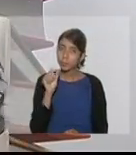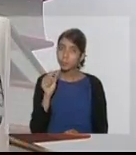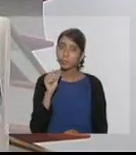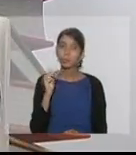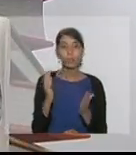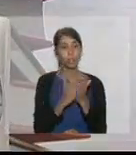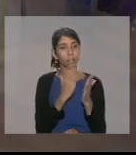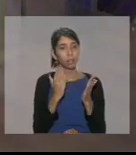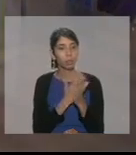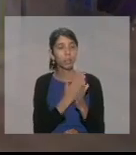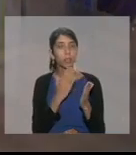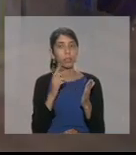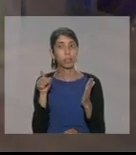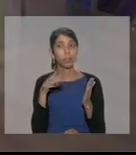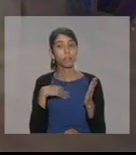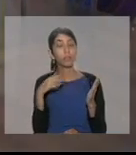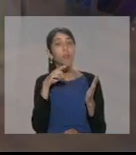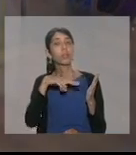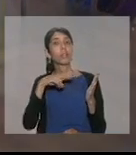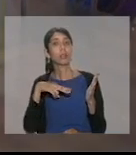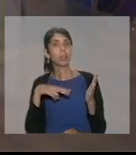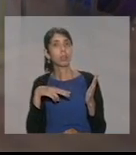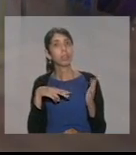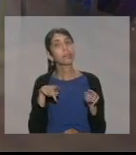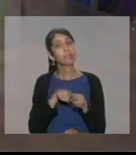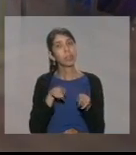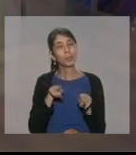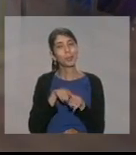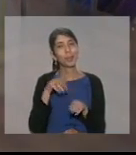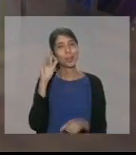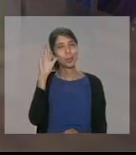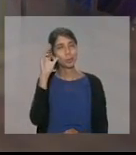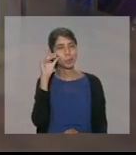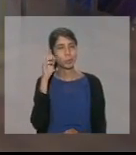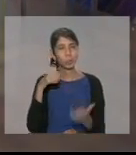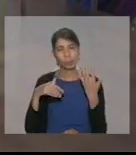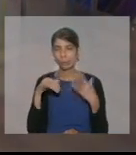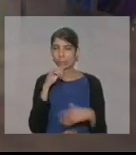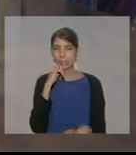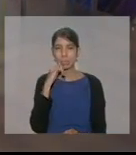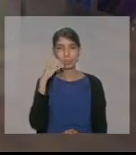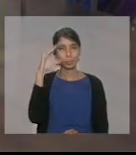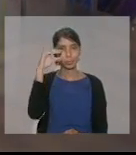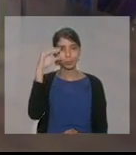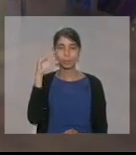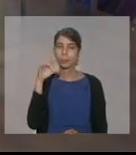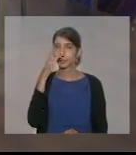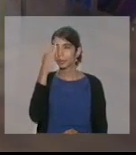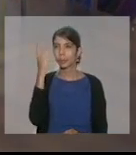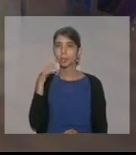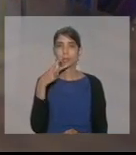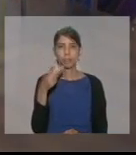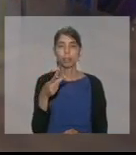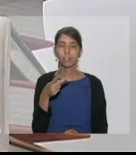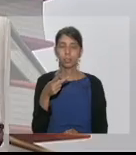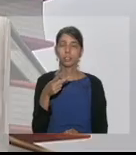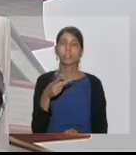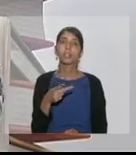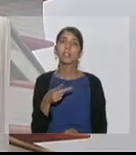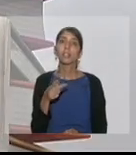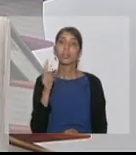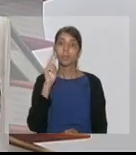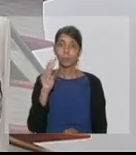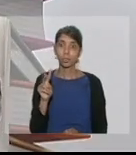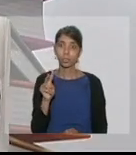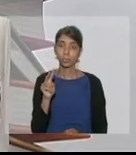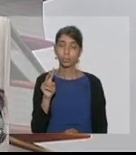livro leia, que o seu filho leia. E aí, só uma curiosidade para adicionar aí, no Instagram, que eu vejo um montão de gente falando pelo Instagram. Quando